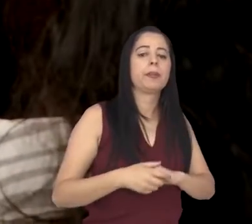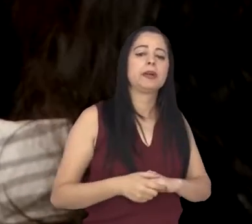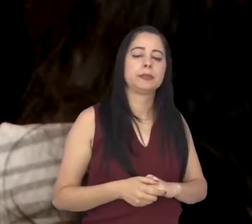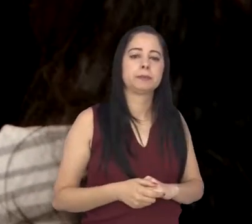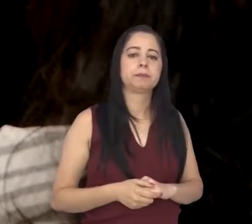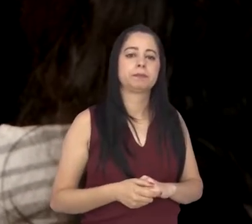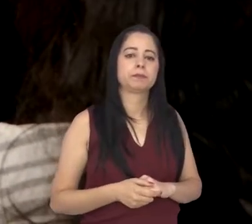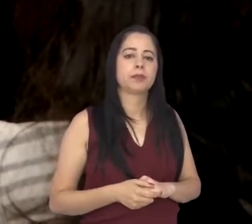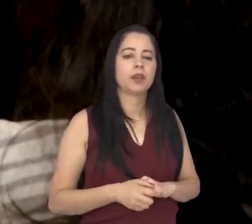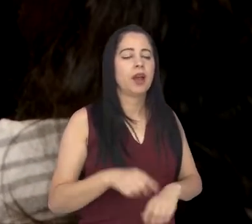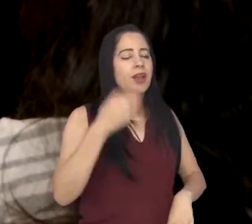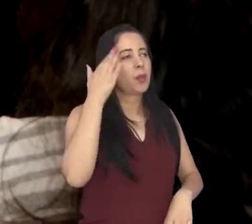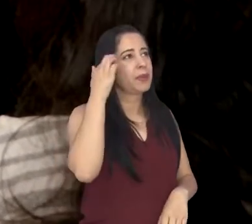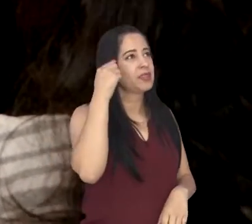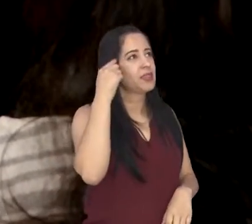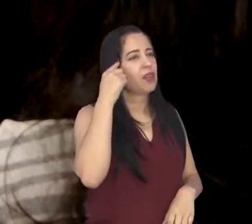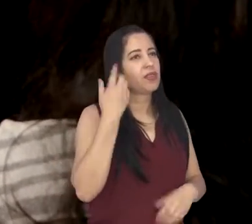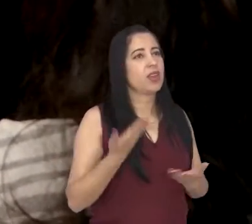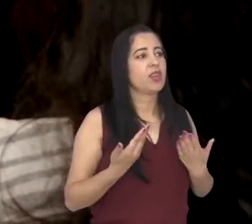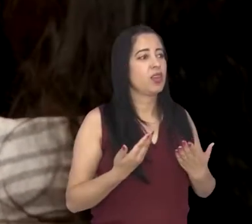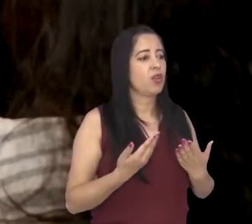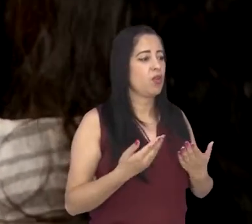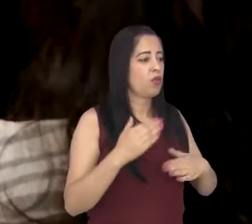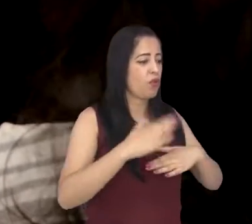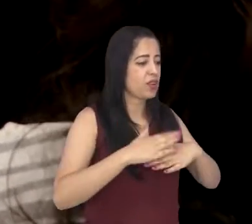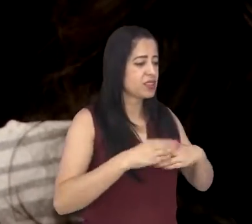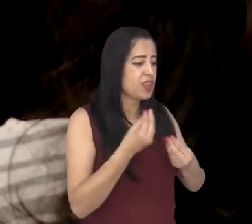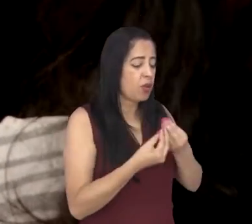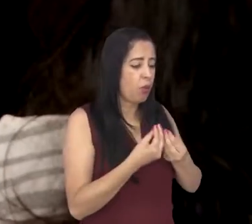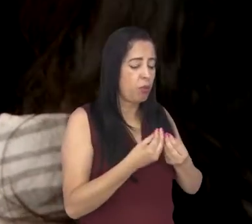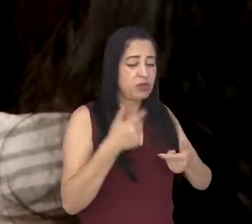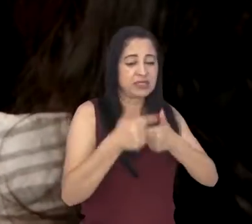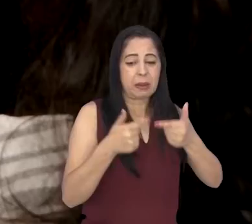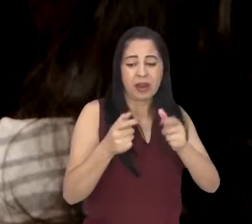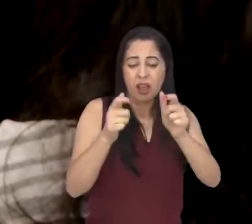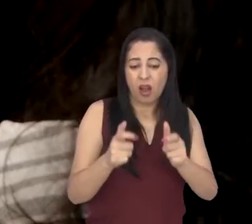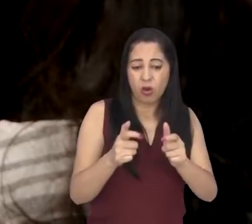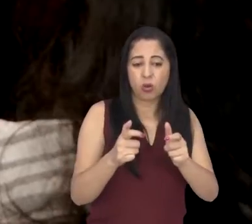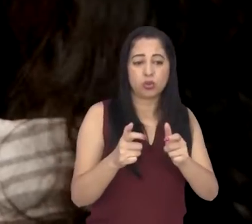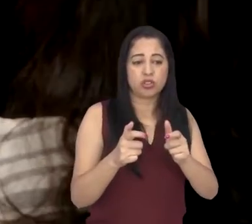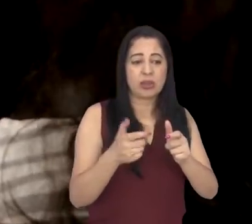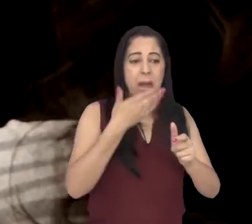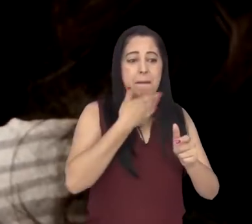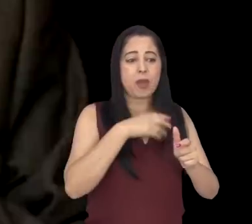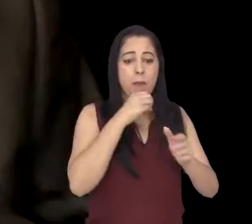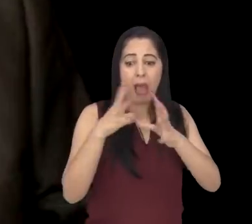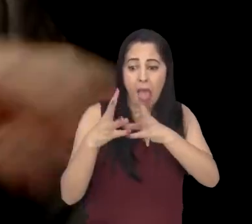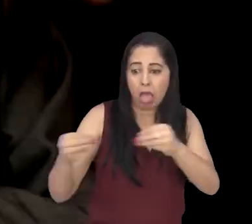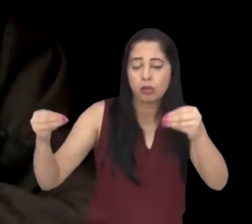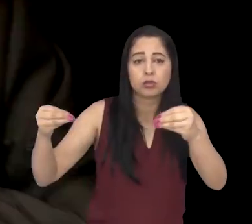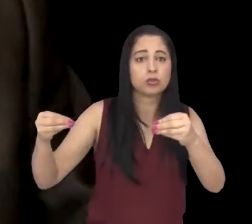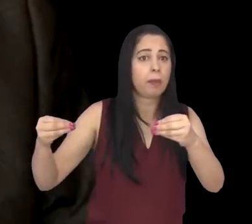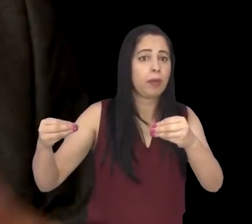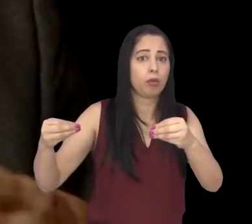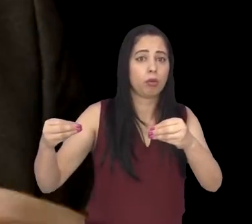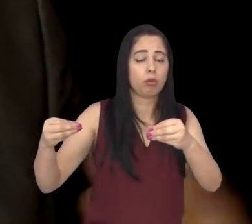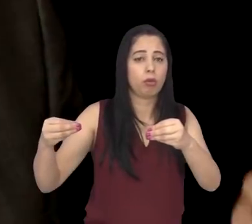terceiro. E eu falava, meu Deus do céu, o que eu vou fazer? Trabalhar nesses jornaizinhos, papai sumido, mamãe sem